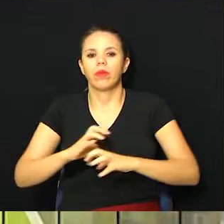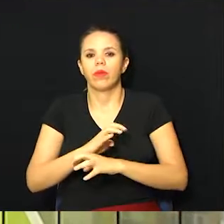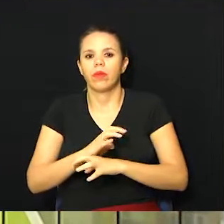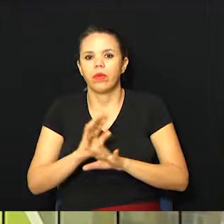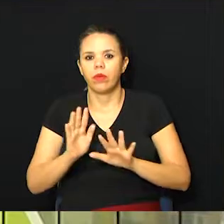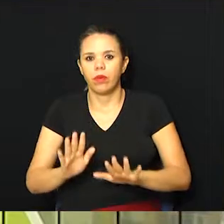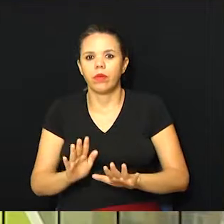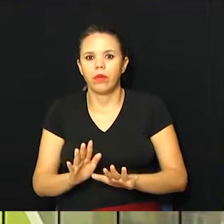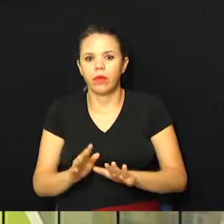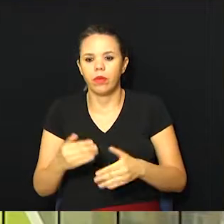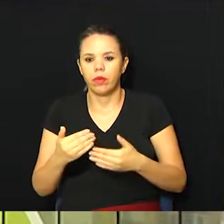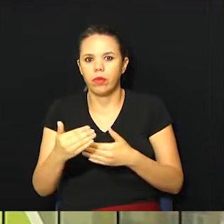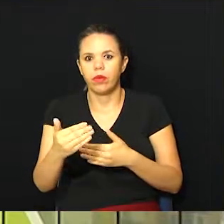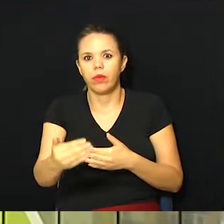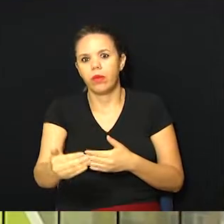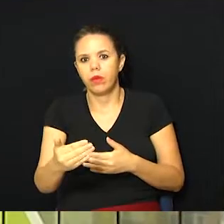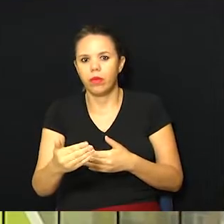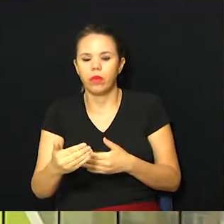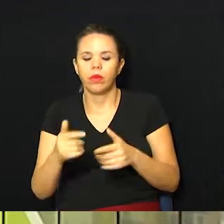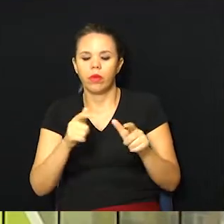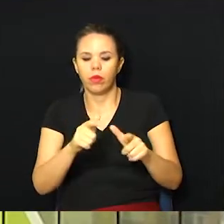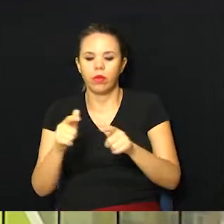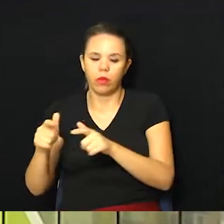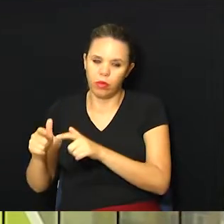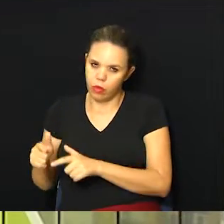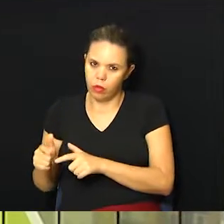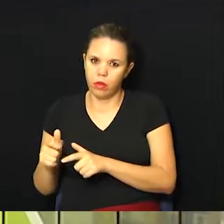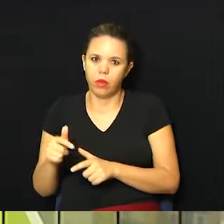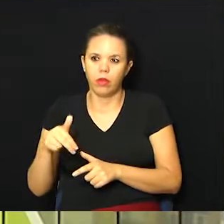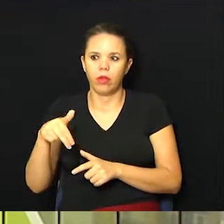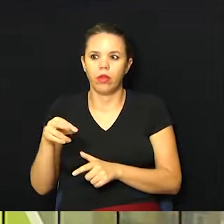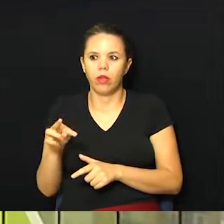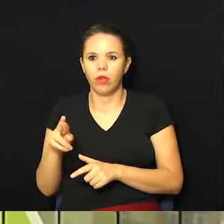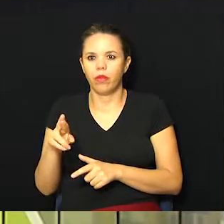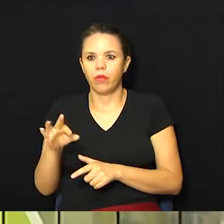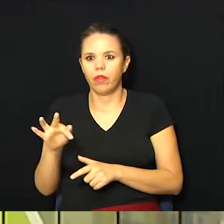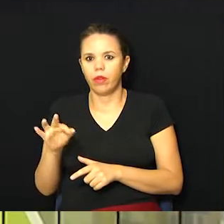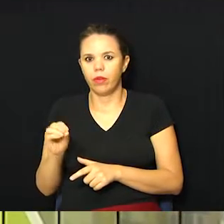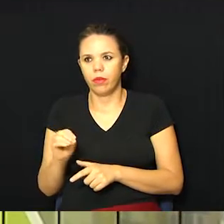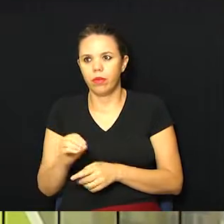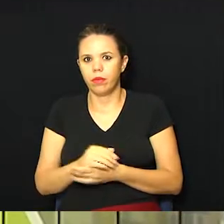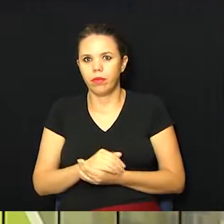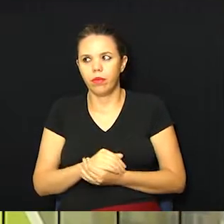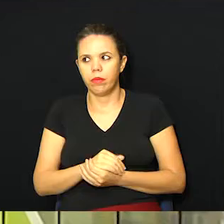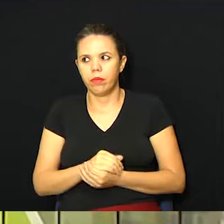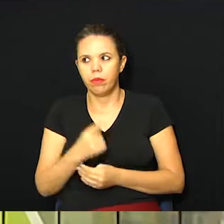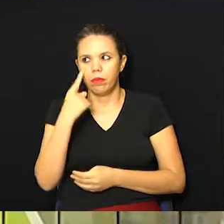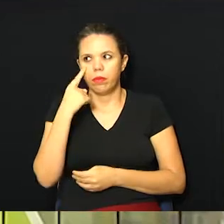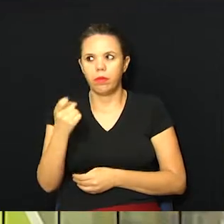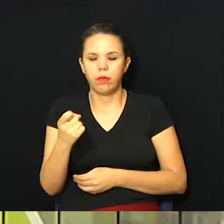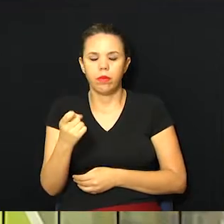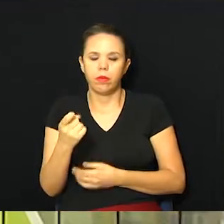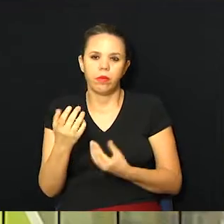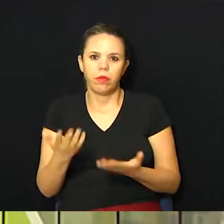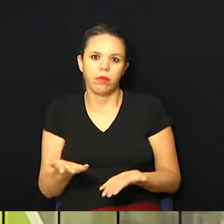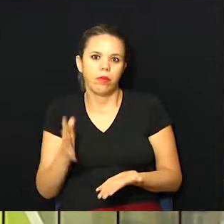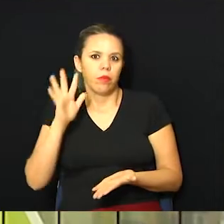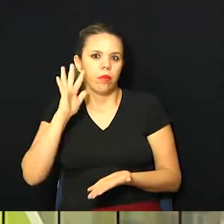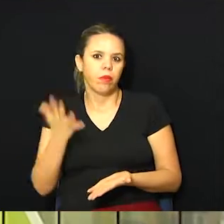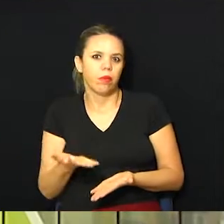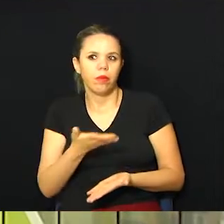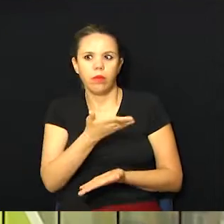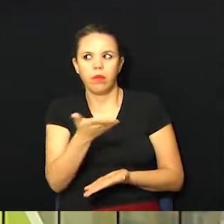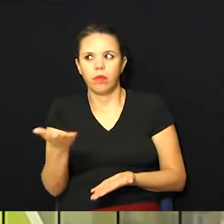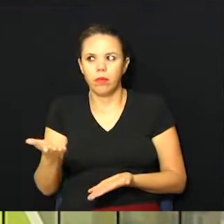nos próximos níveis tróficos é uma coisa que a gente ainda tem que estudar. Interessante isso. E esses resultados que